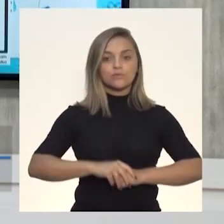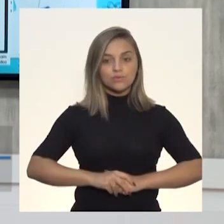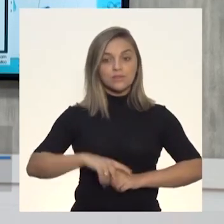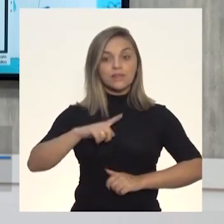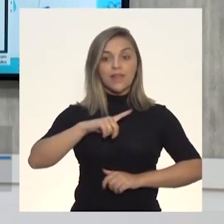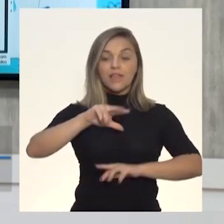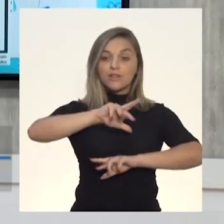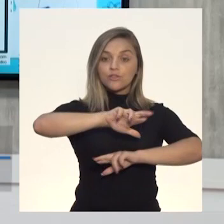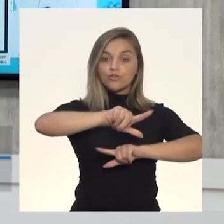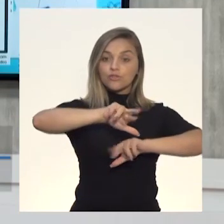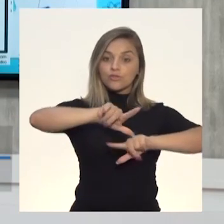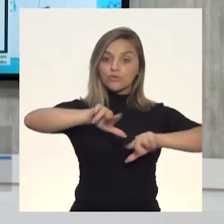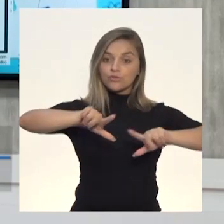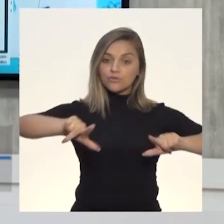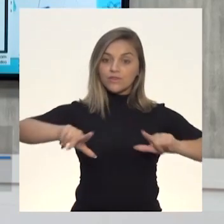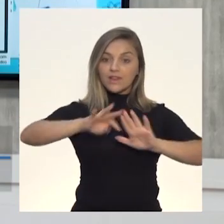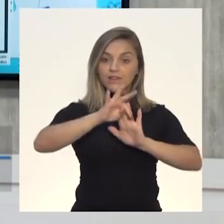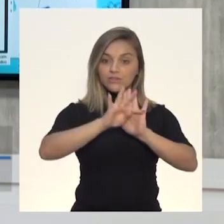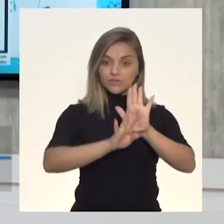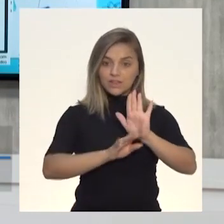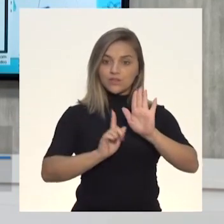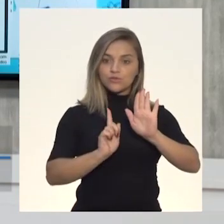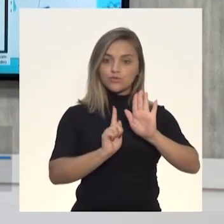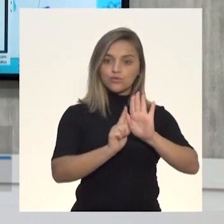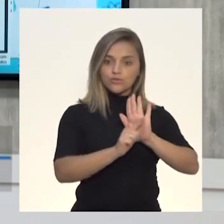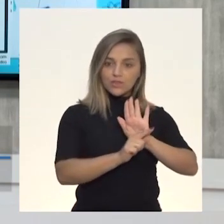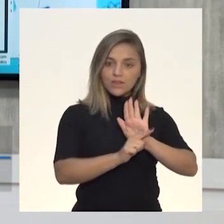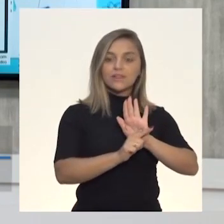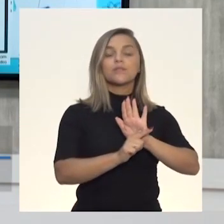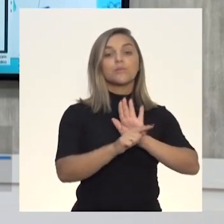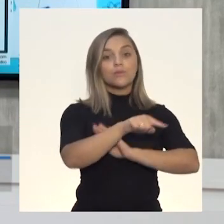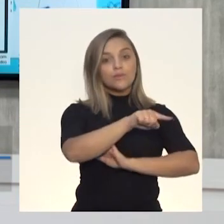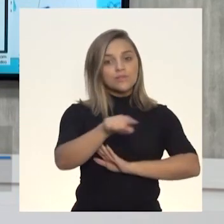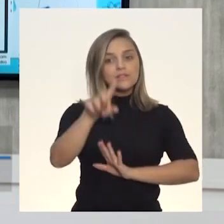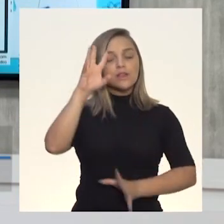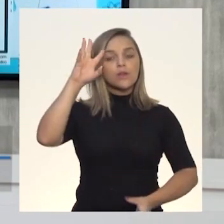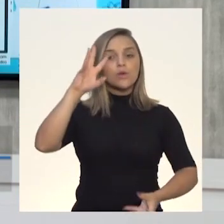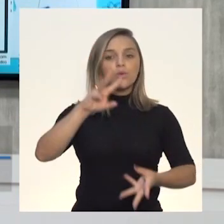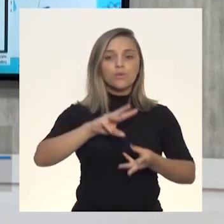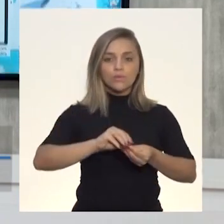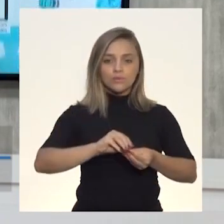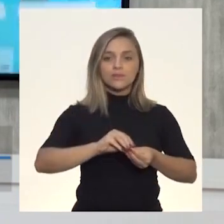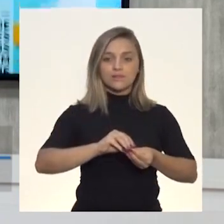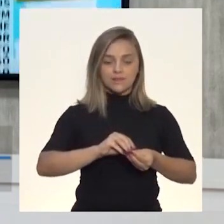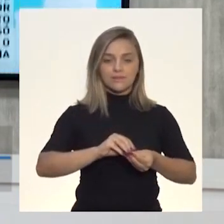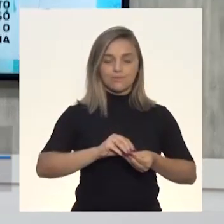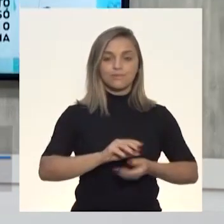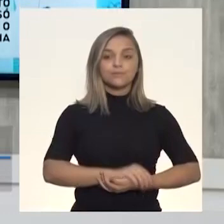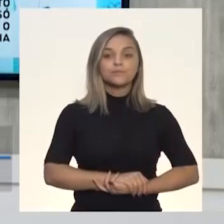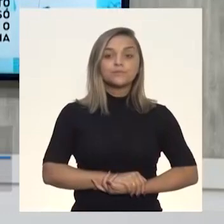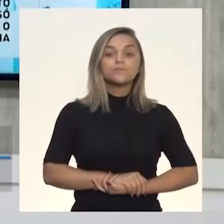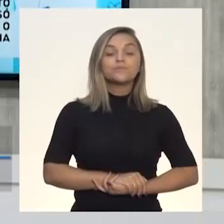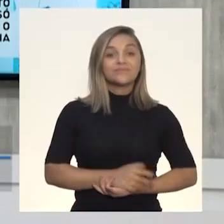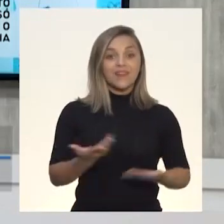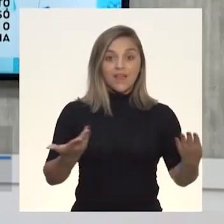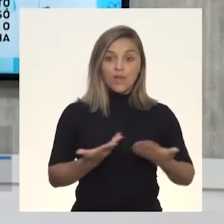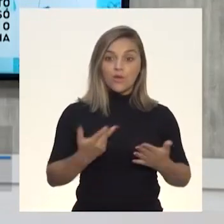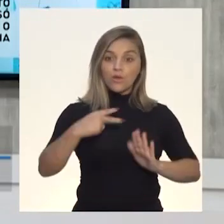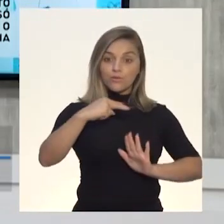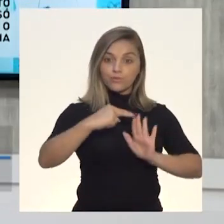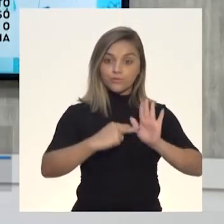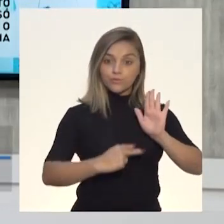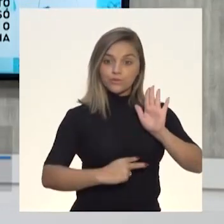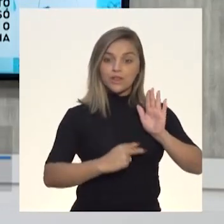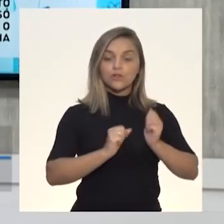diferentes tipos de texto para que você pense sobre essa questão, tá? Mas aí vamos ler juntos o texto de número